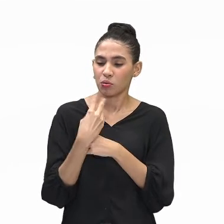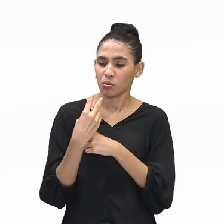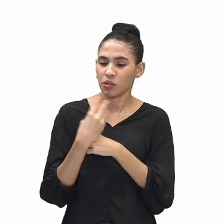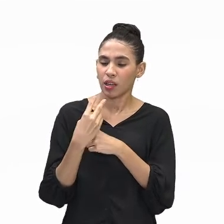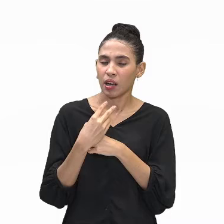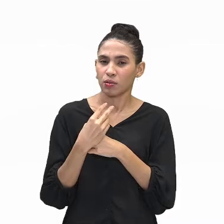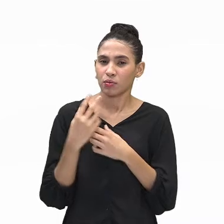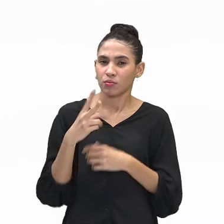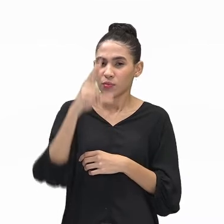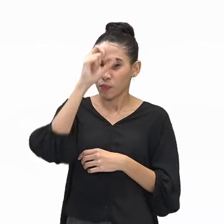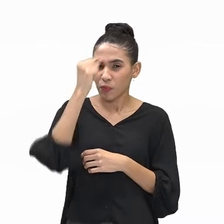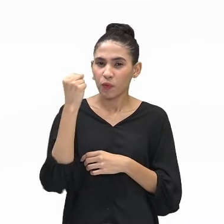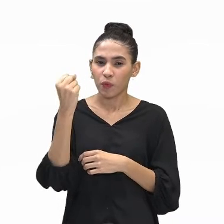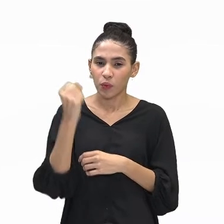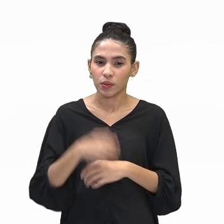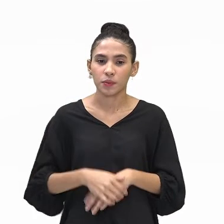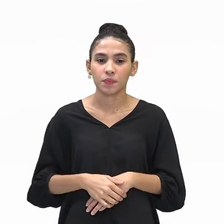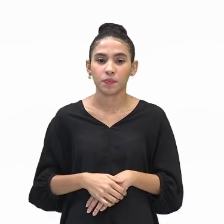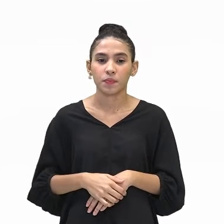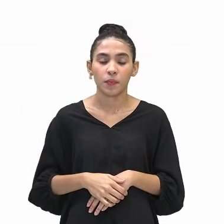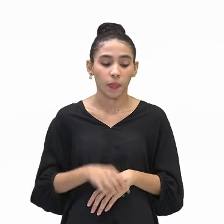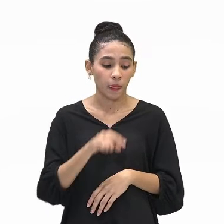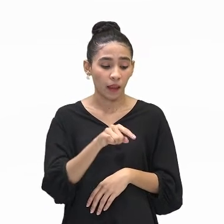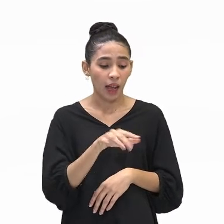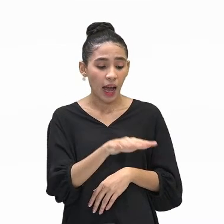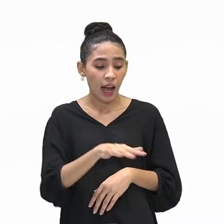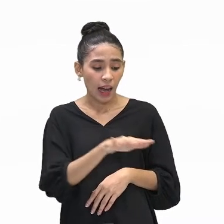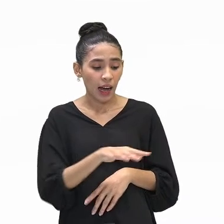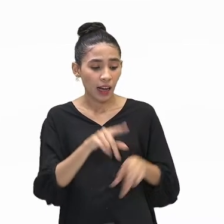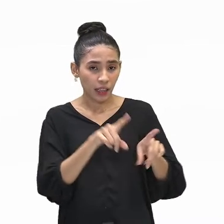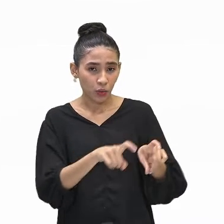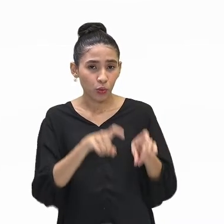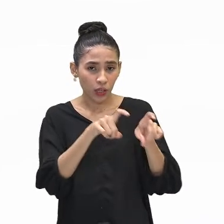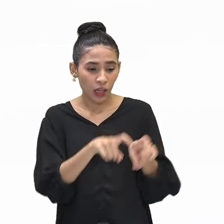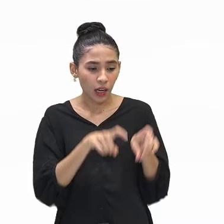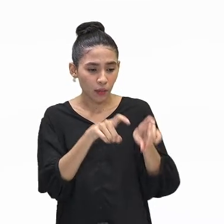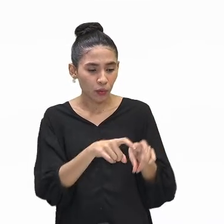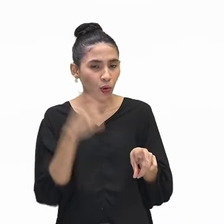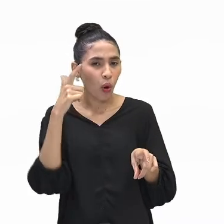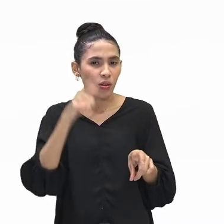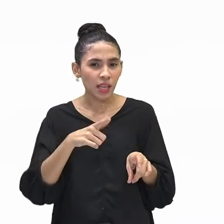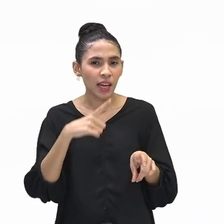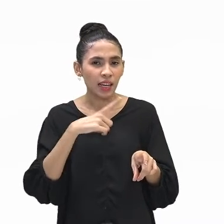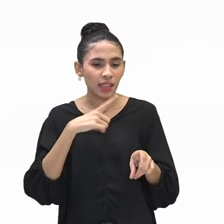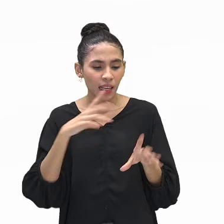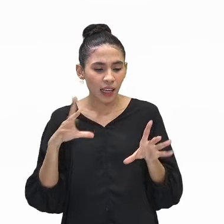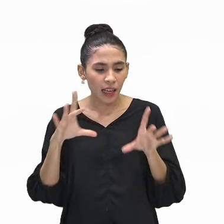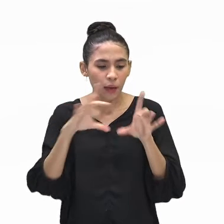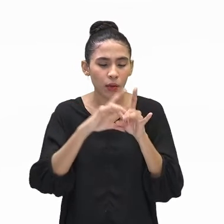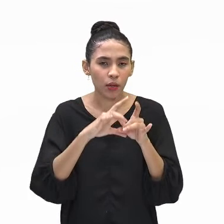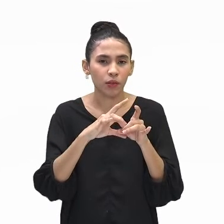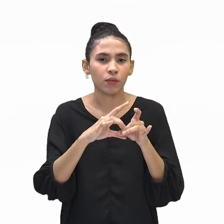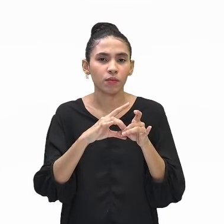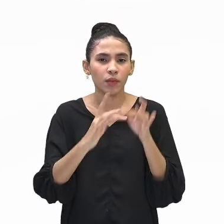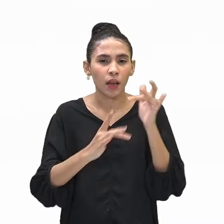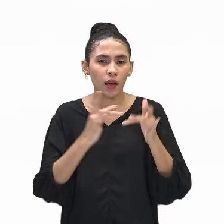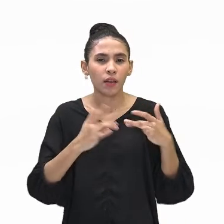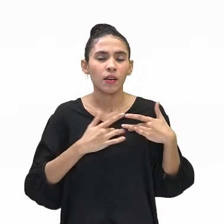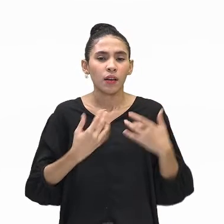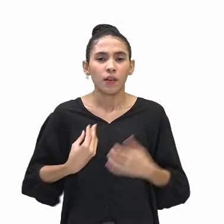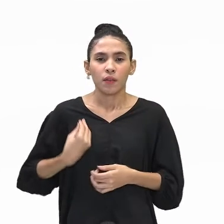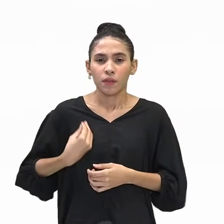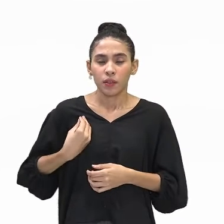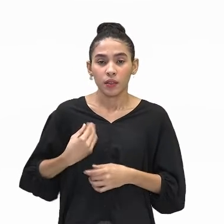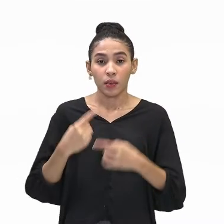ali acima, ó, ali me ouvem os troncos namorados, porque justamente como nós temos essa ideia no arcadismo